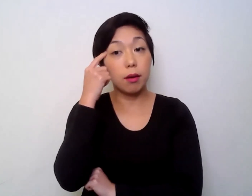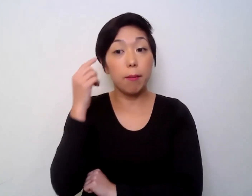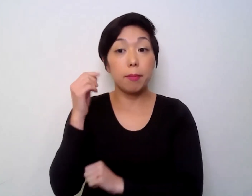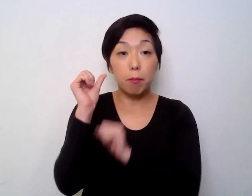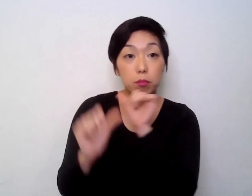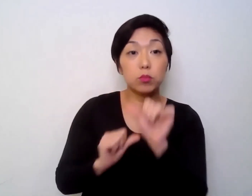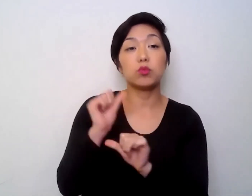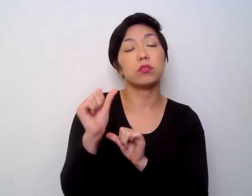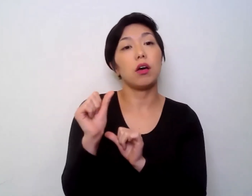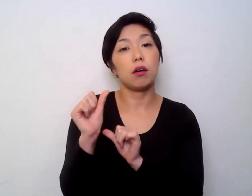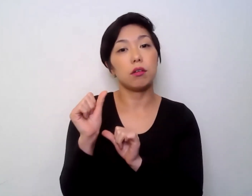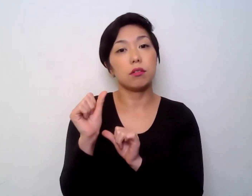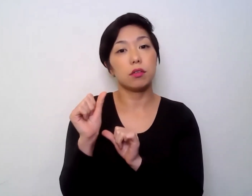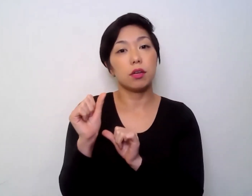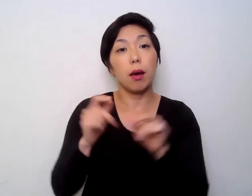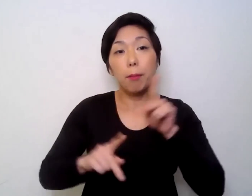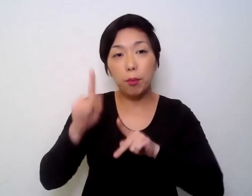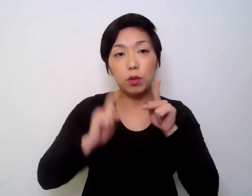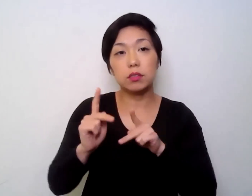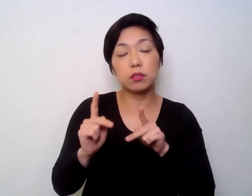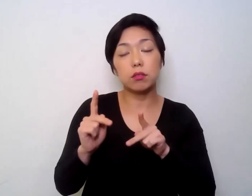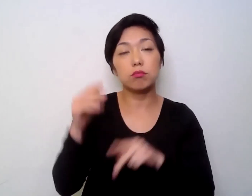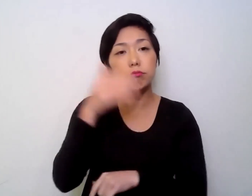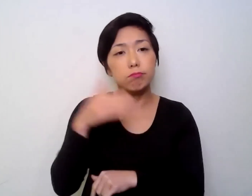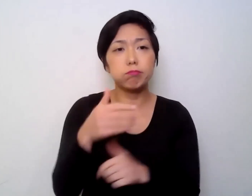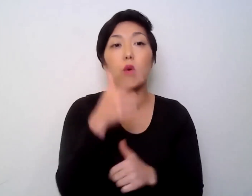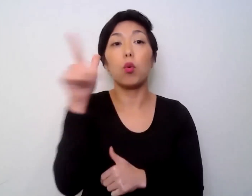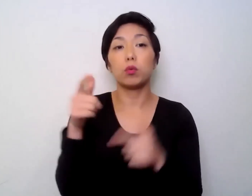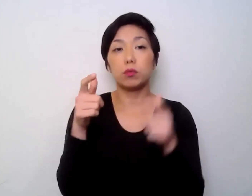outros ambientes da cidade volte a estar nesse espaço